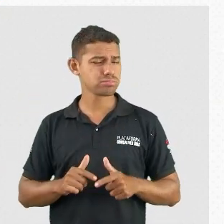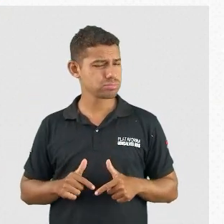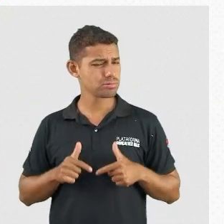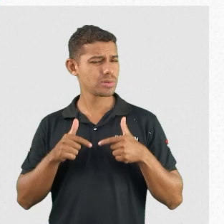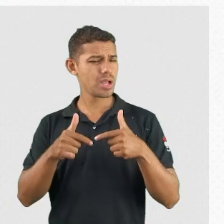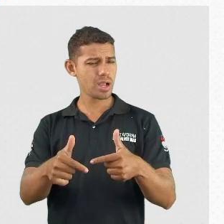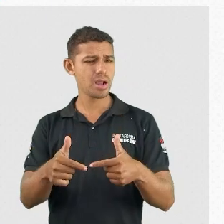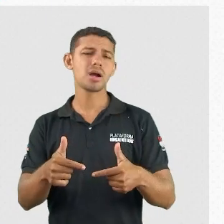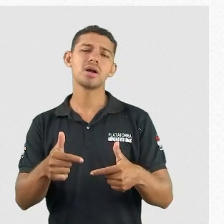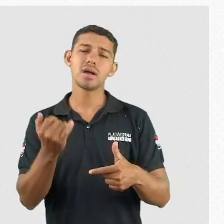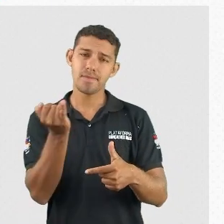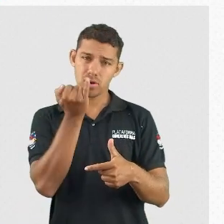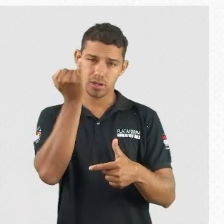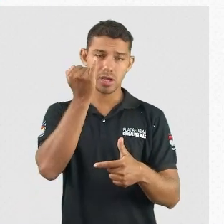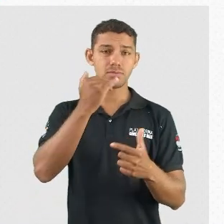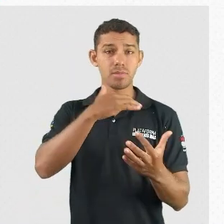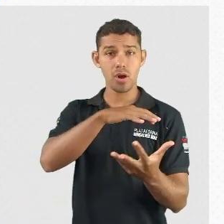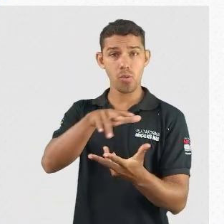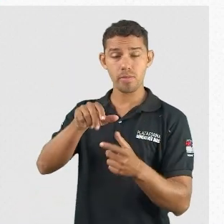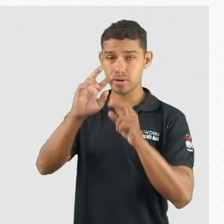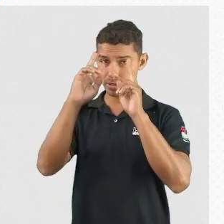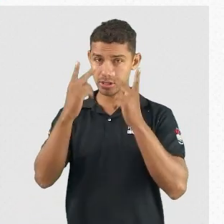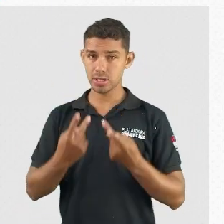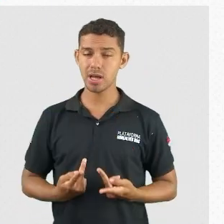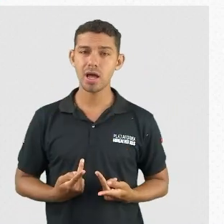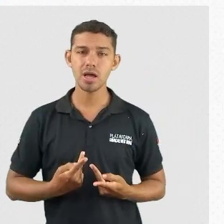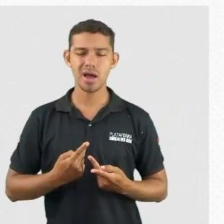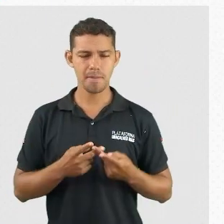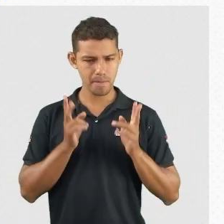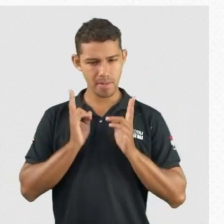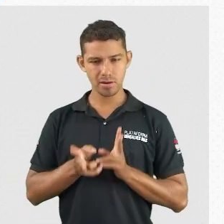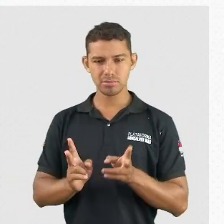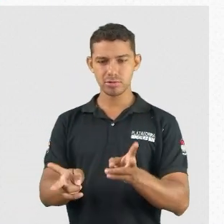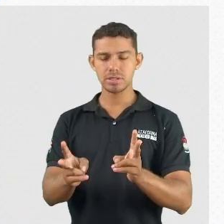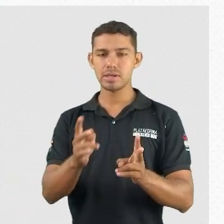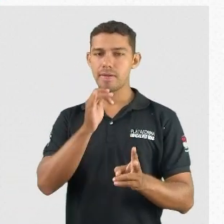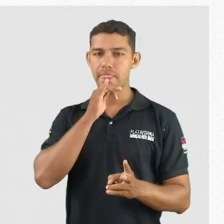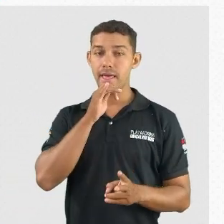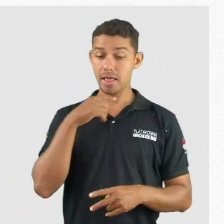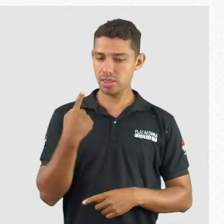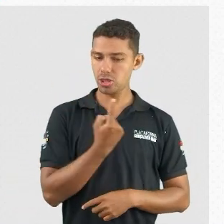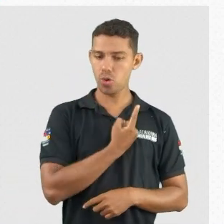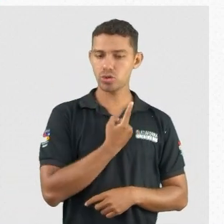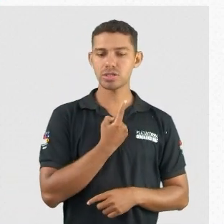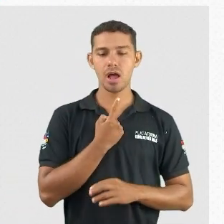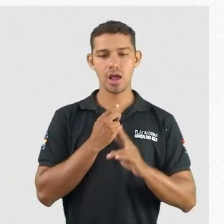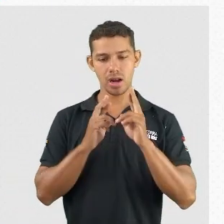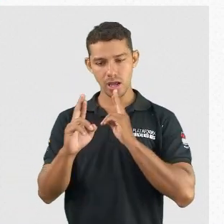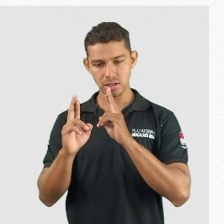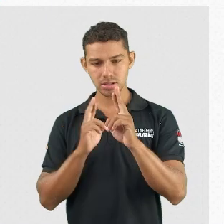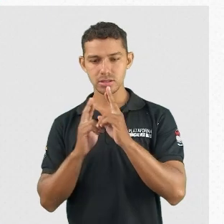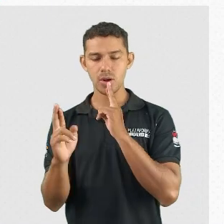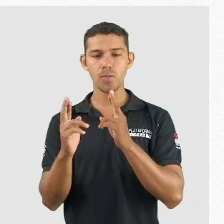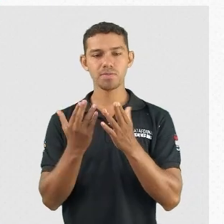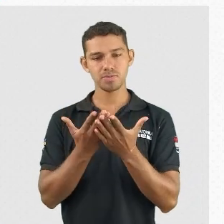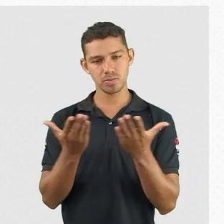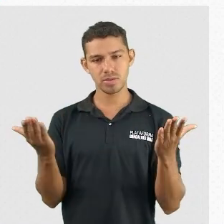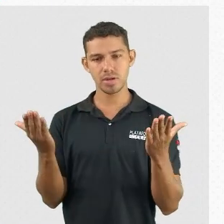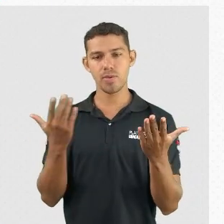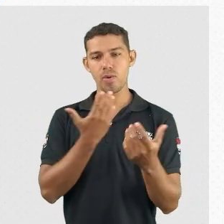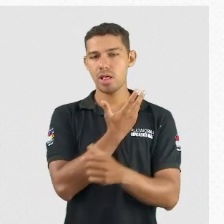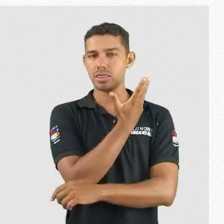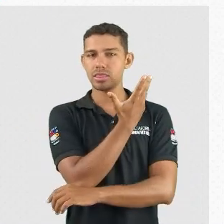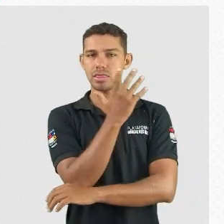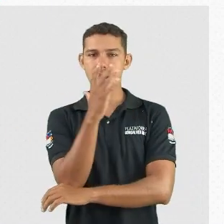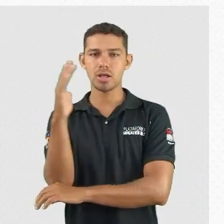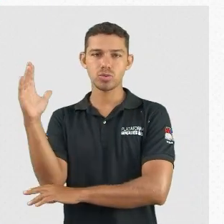que é tão importante para a humanidade, preservando ainda a nossa relação com a natureza,